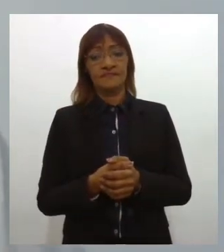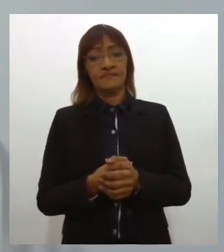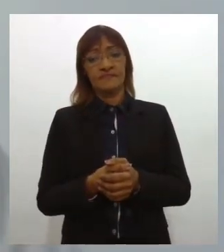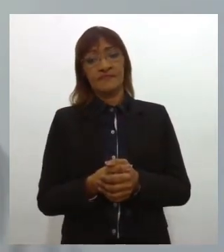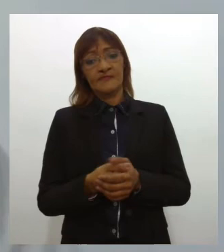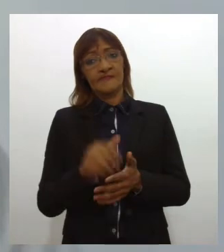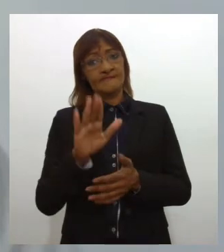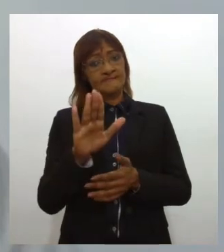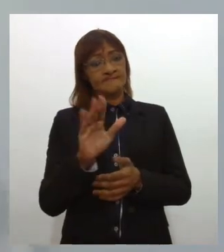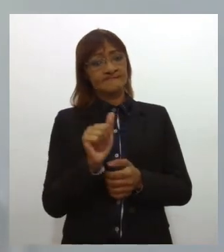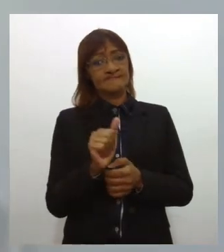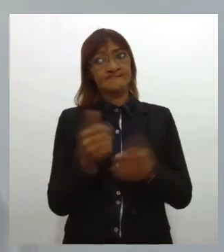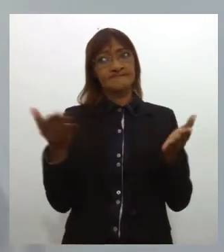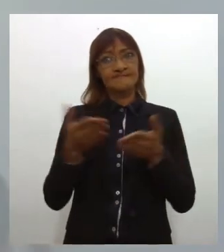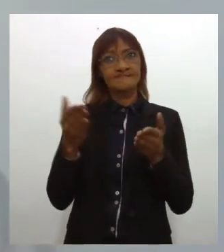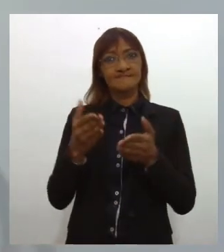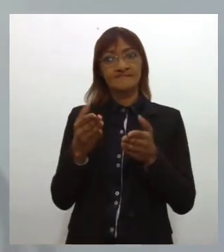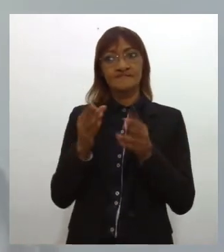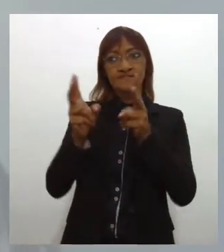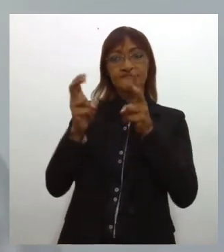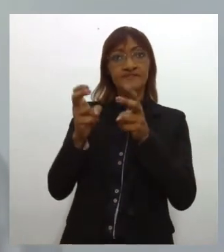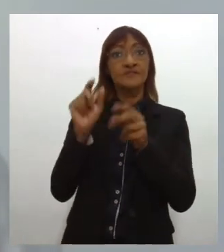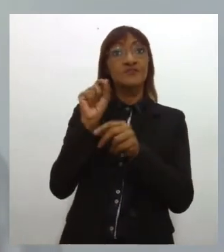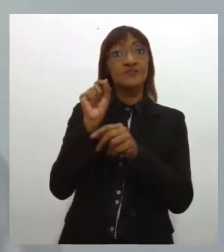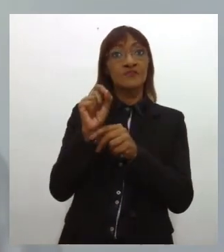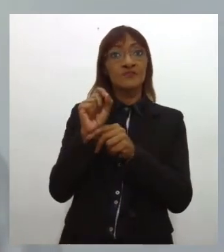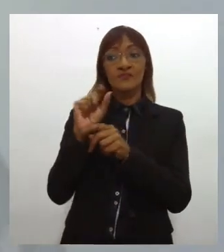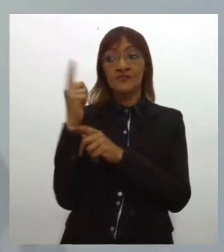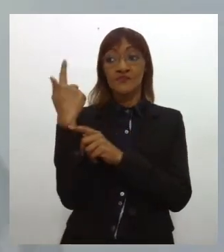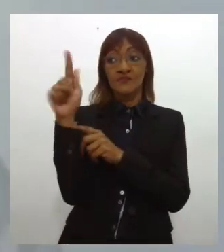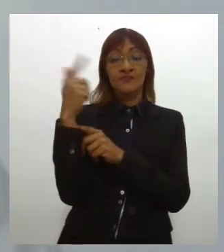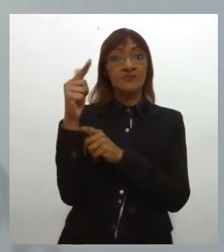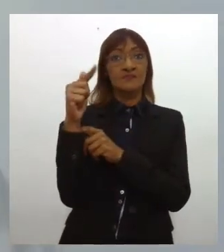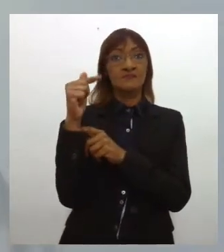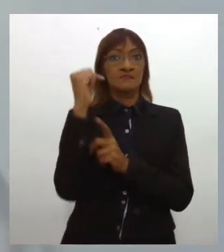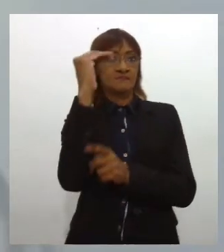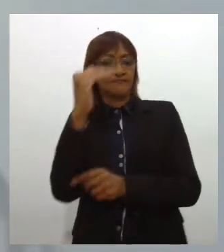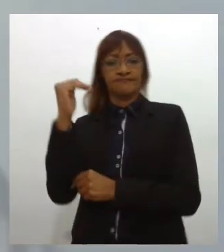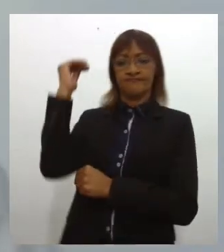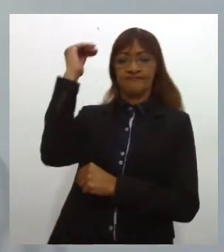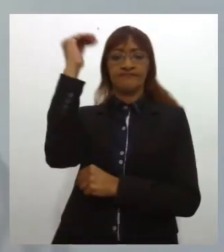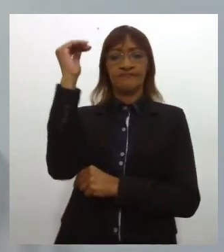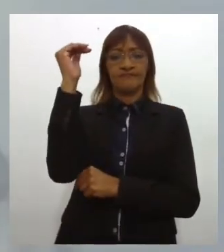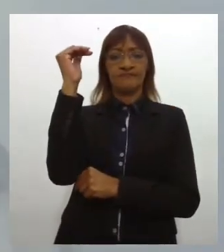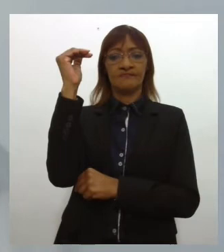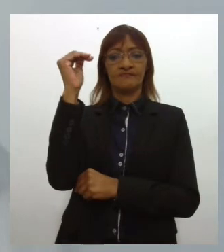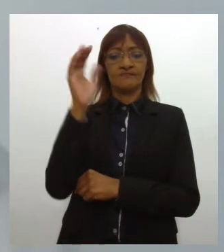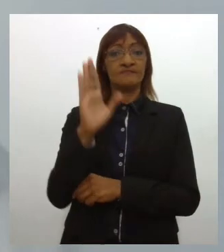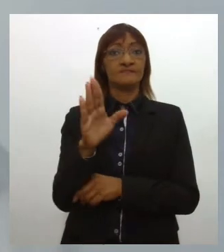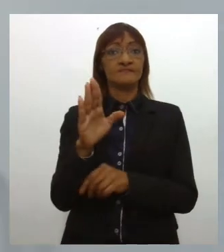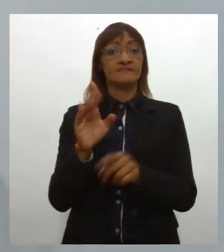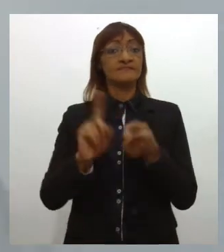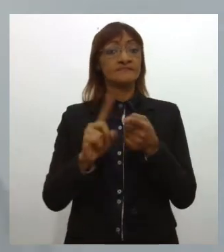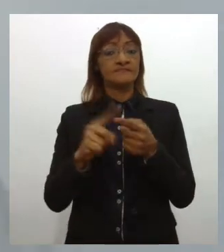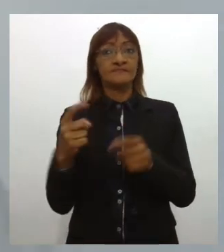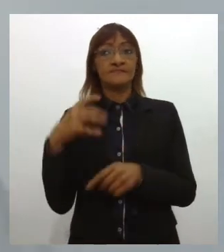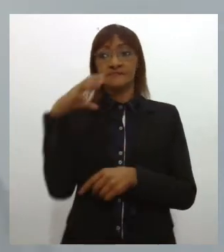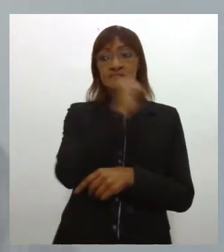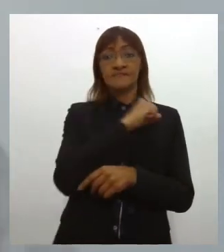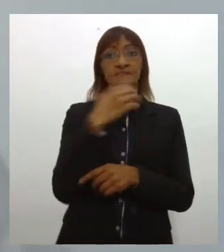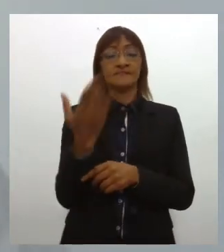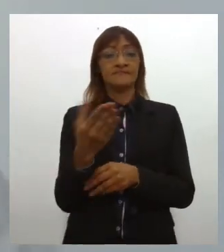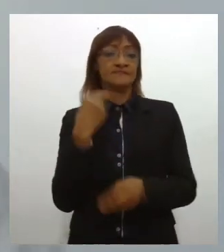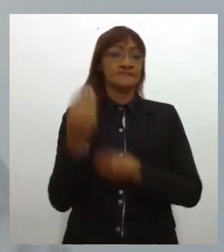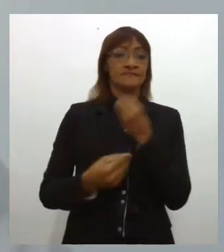a menina dos olhos, nós temos o gás, né, que é um potencial aí, e de médio e curto prazo, em investimento de retorno, nós